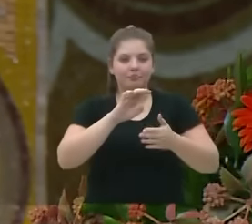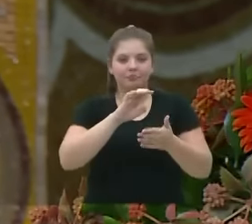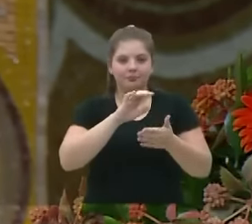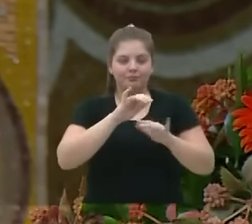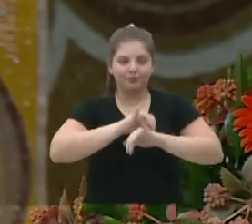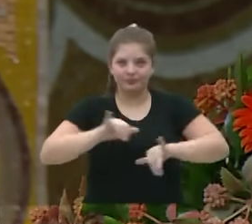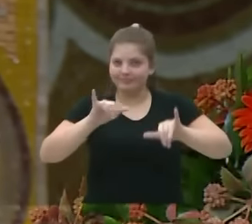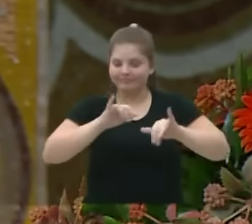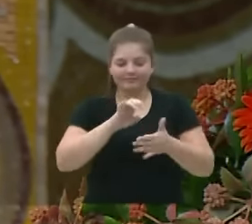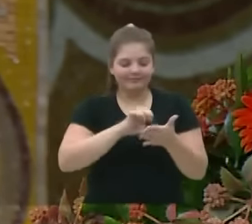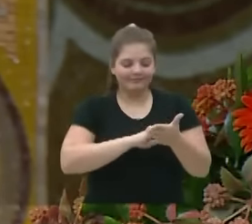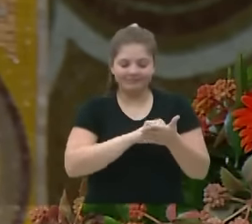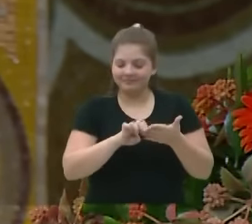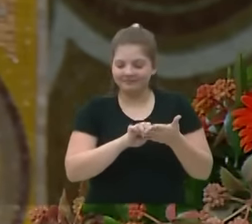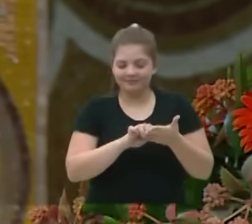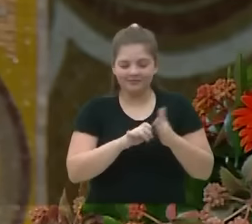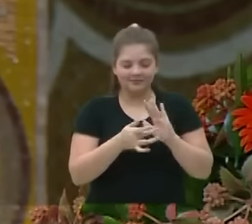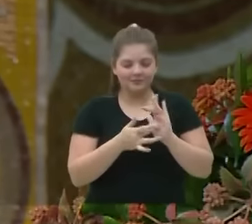Jesus Cristo